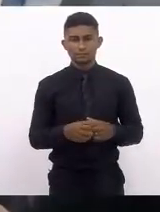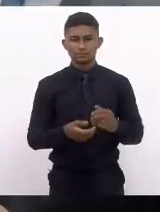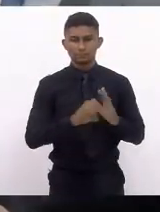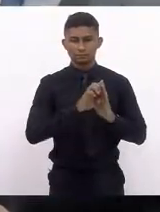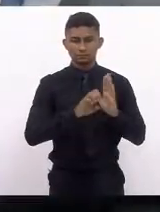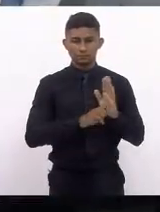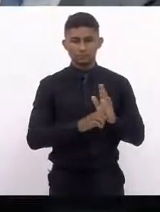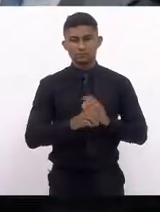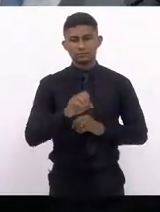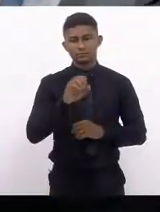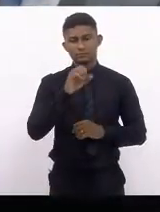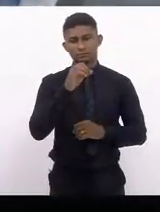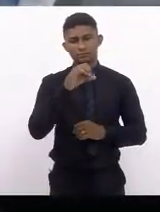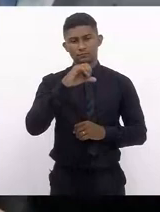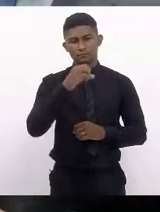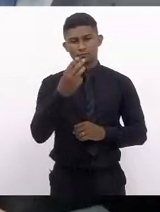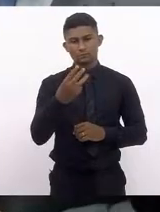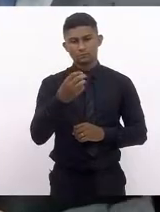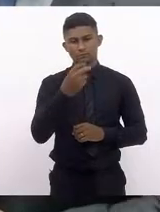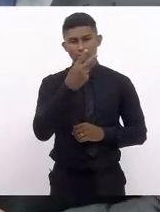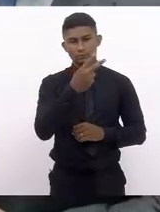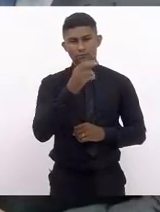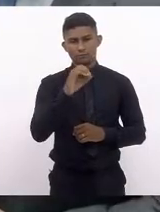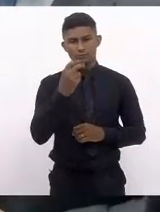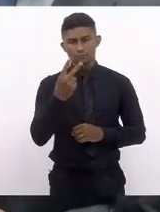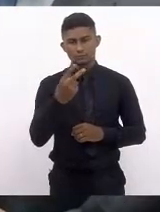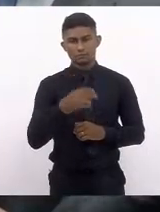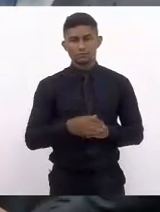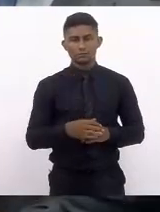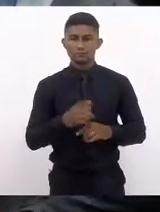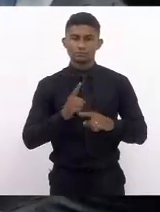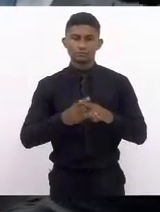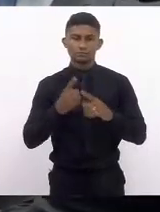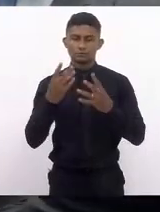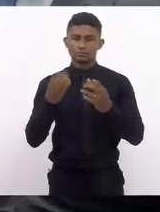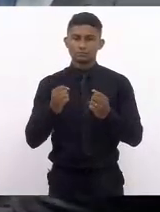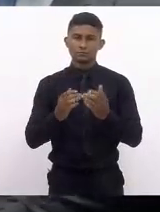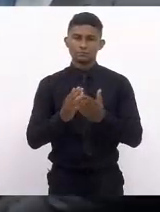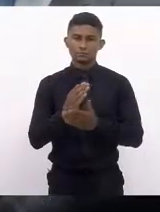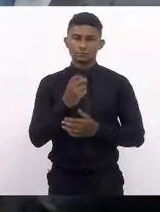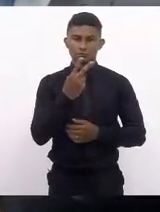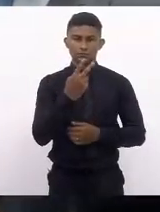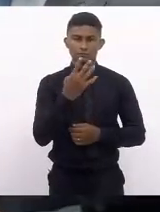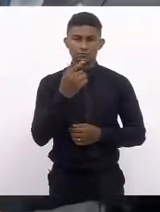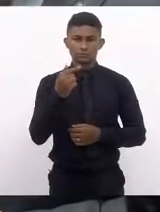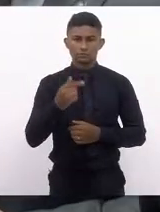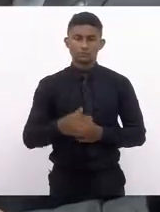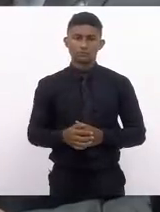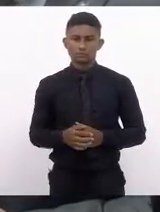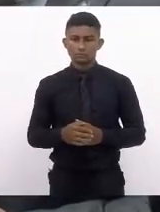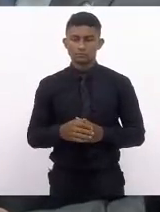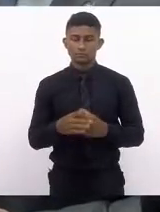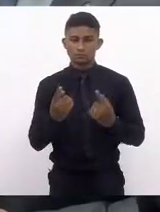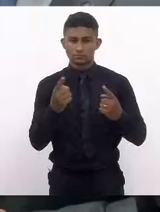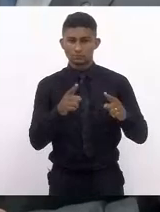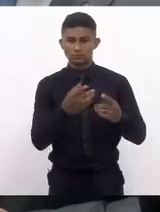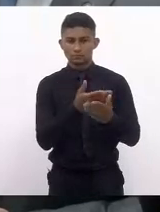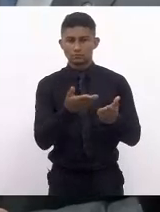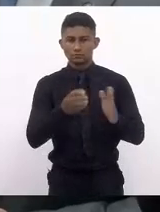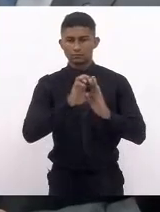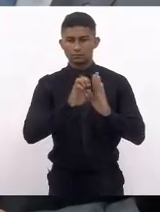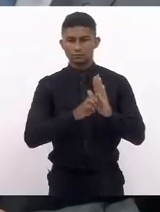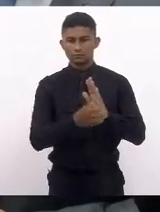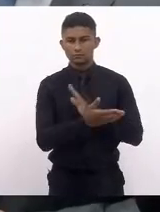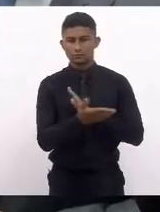emendas supressivas 93 139 202 pela aprovação da subemenda 247 as demais